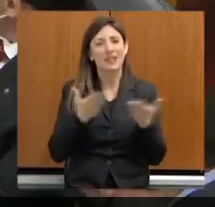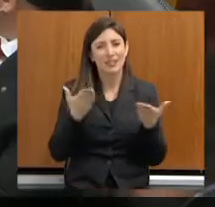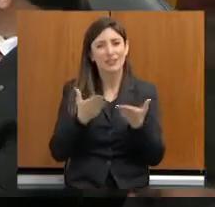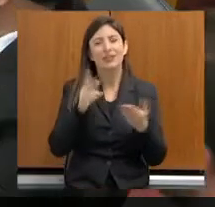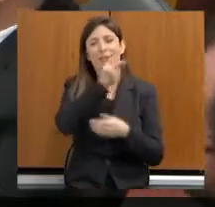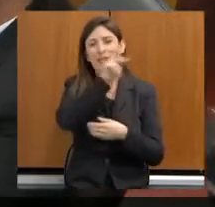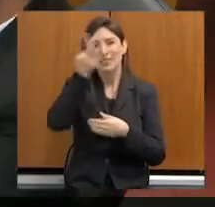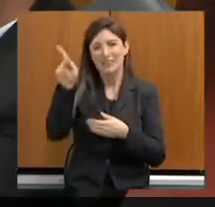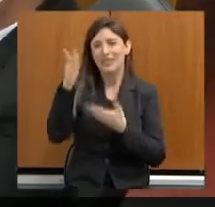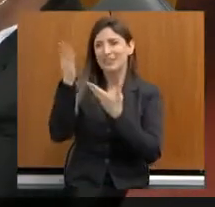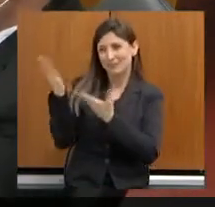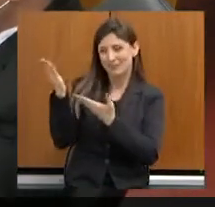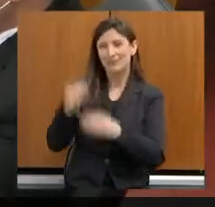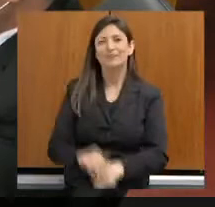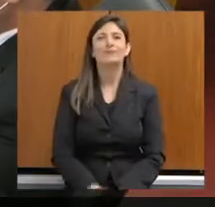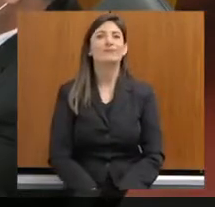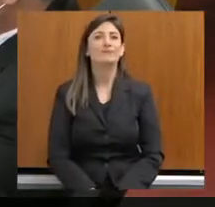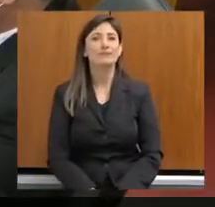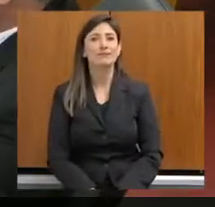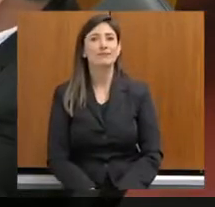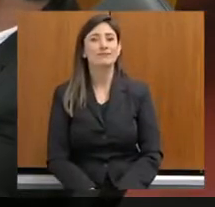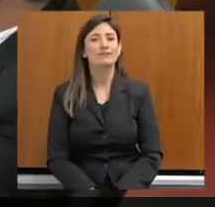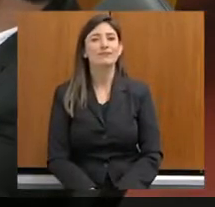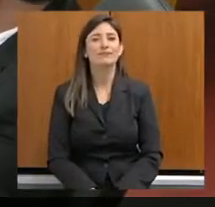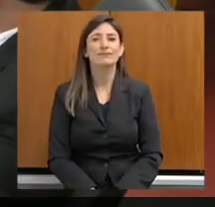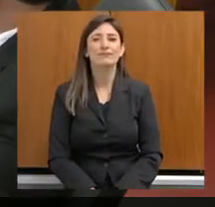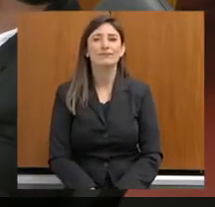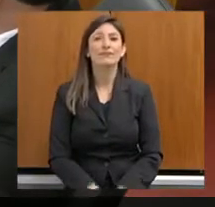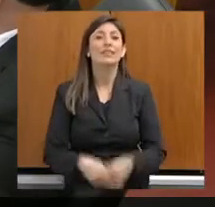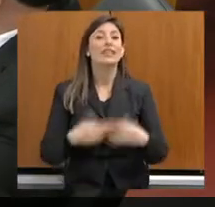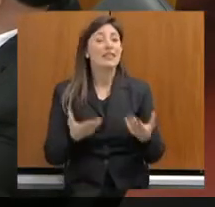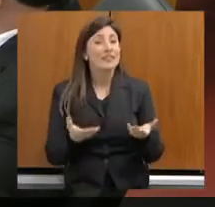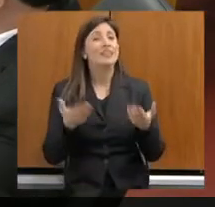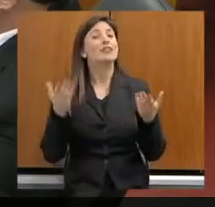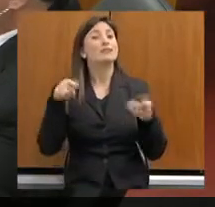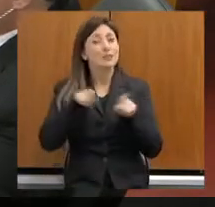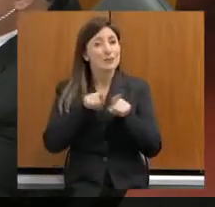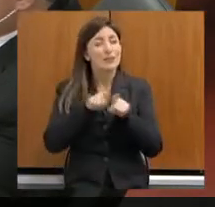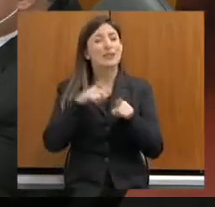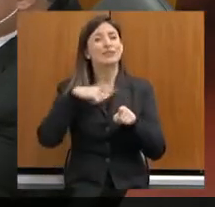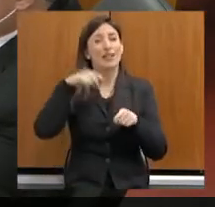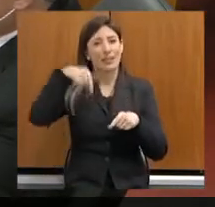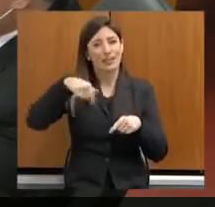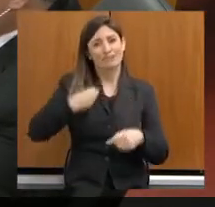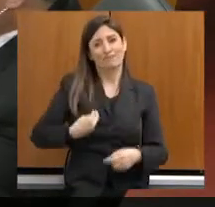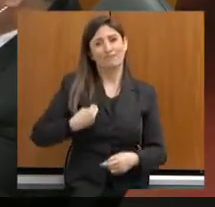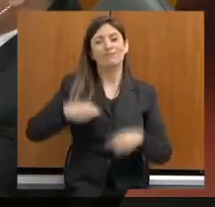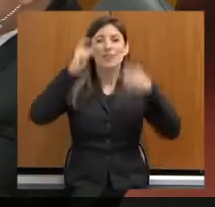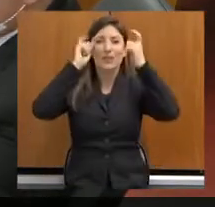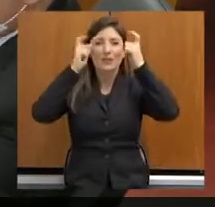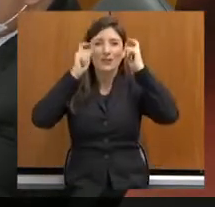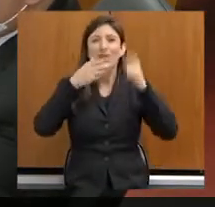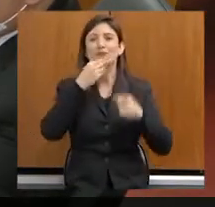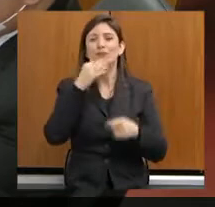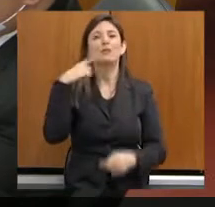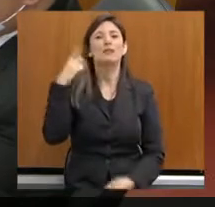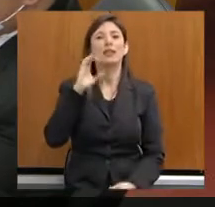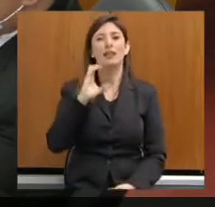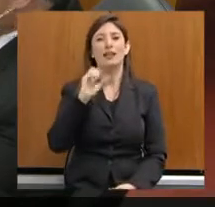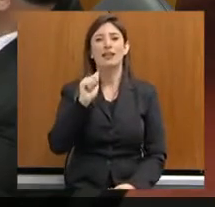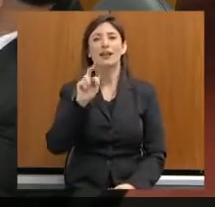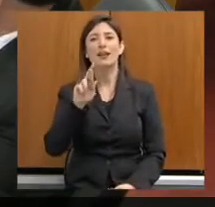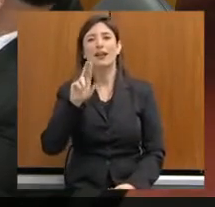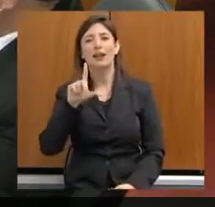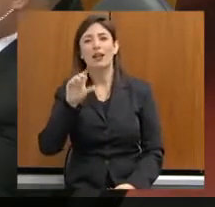presidente se encontra também de forma virtual nessa reunião o deputado Carlos Pimenta quem nós agradecemos